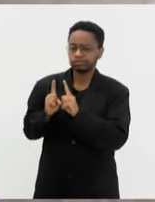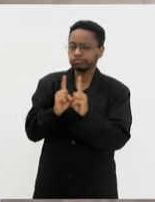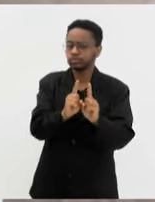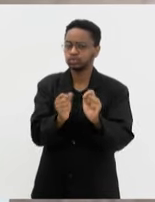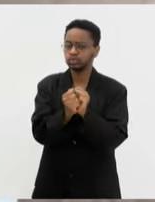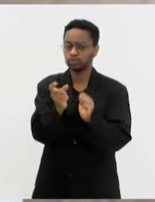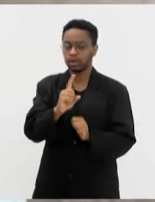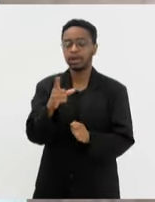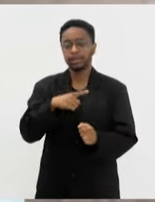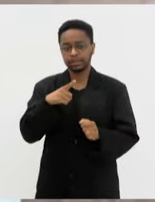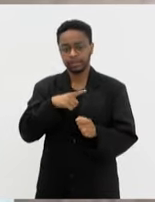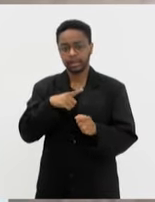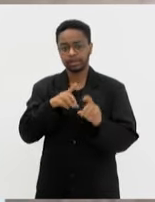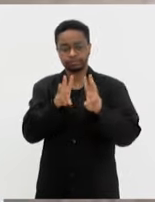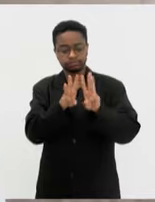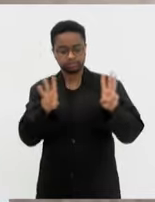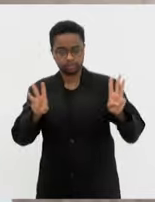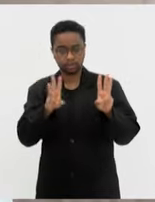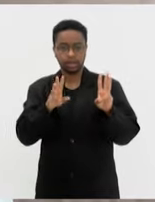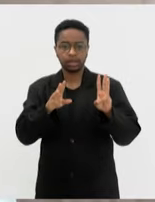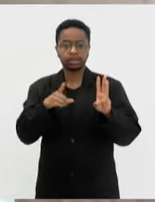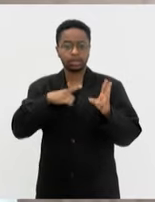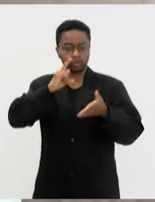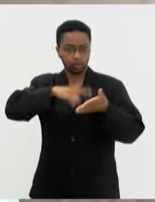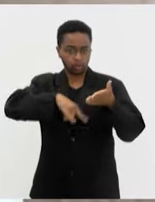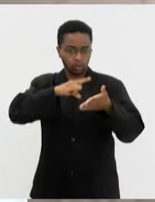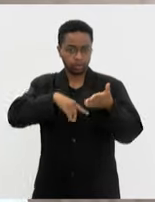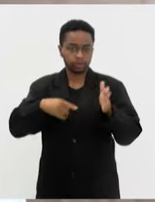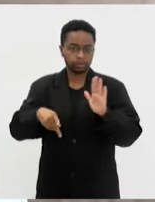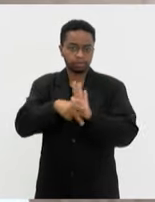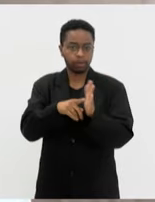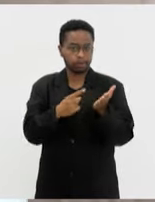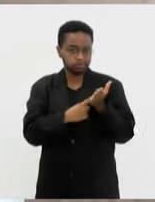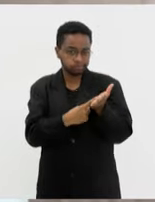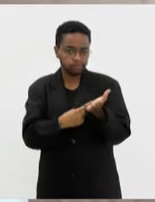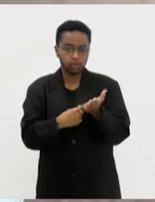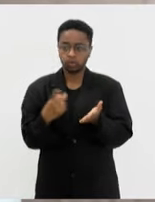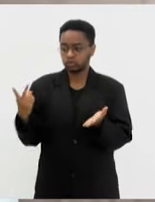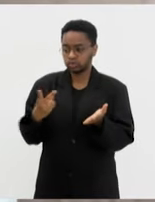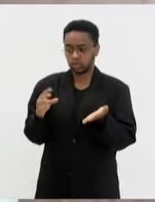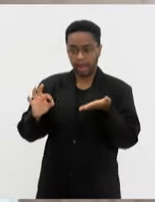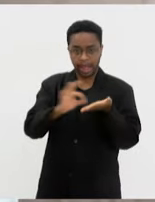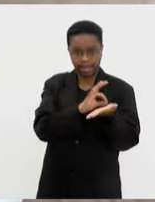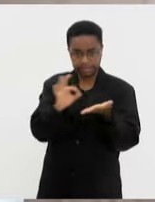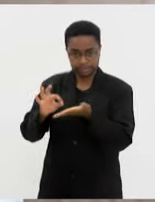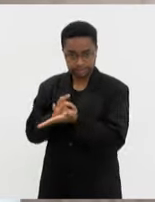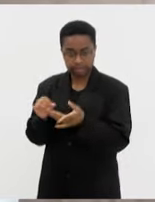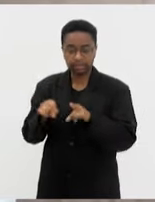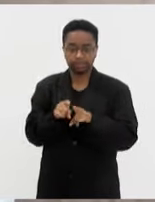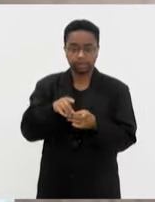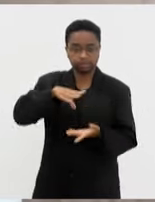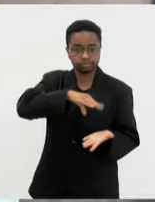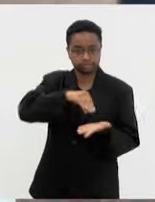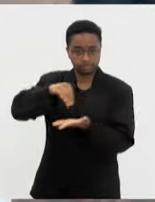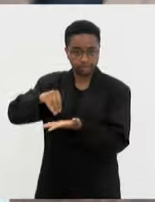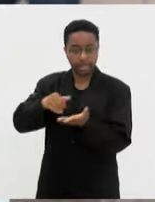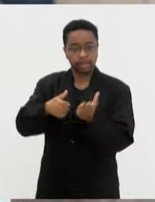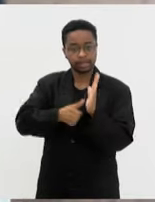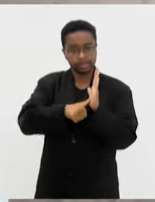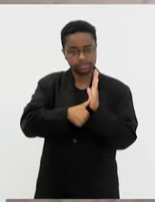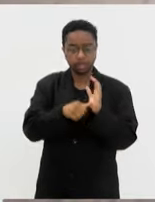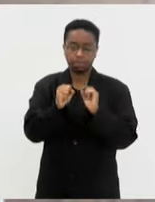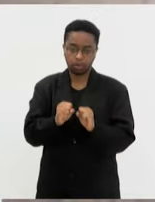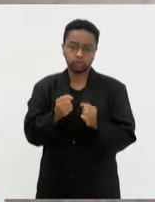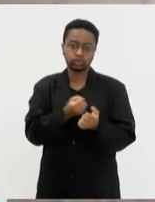do Hemorrio, pode baixar esse termo de consentimento, assinam os dois pais, levam uma cópia da identidade dos dois e podem doar pessoas